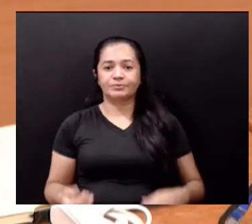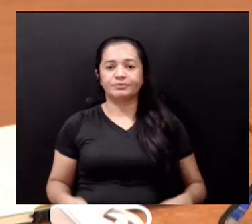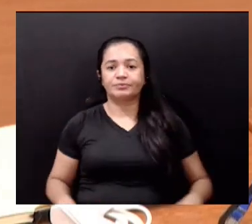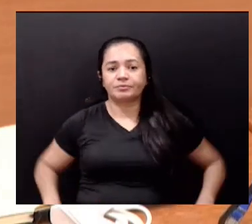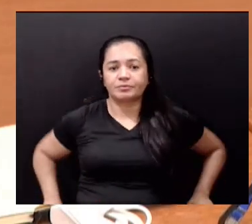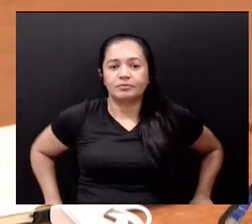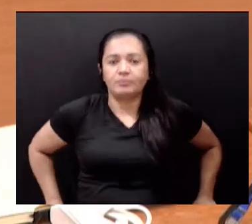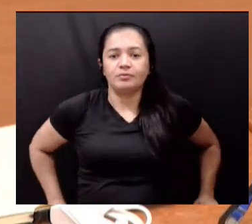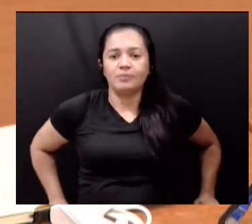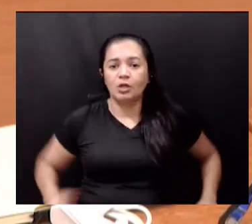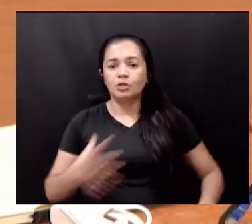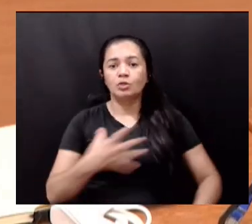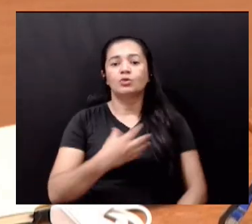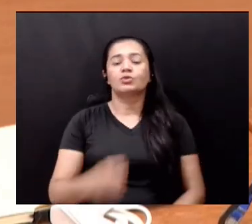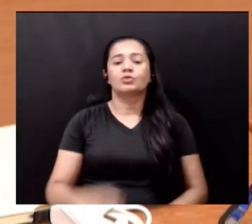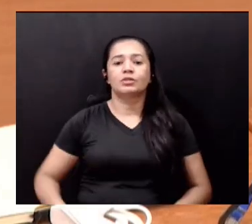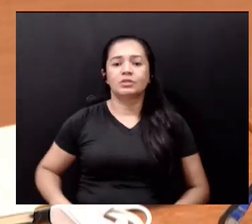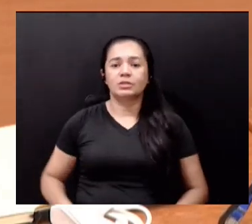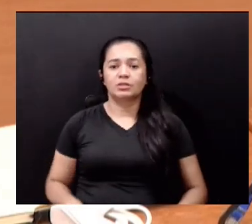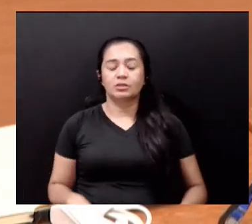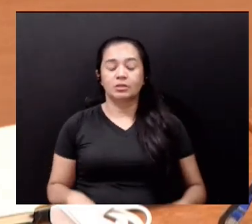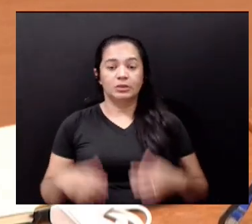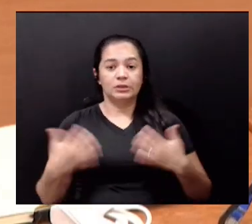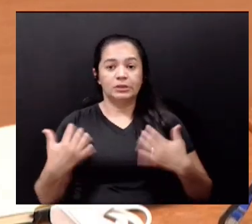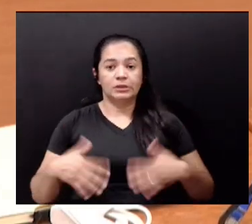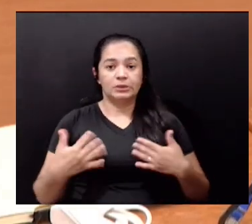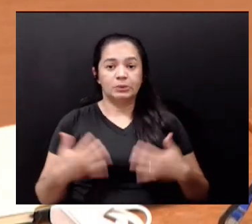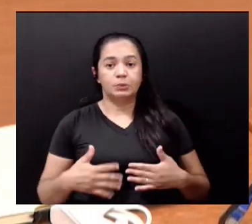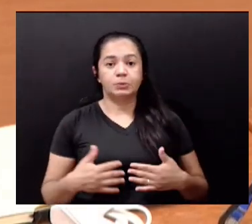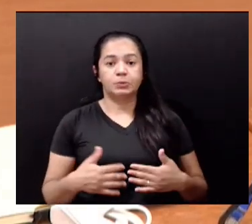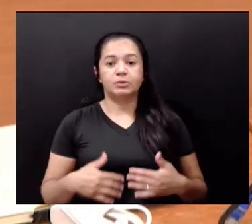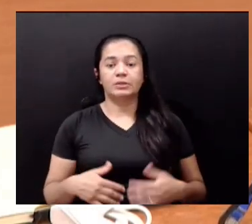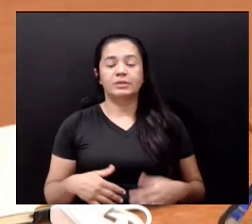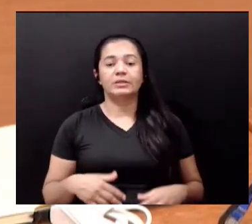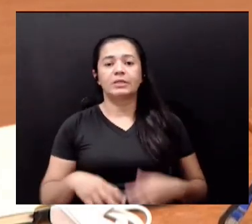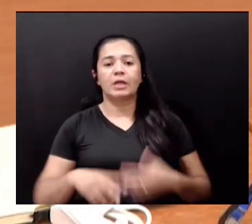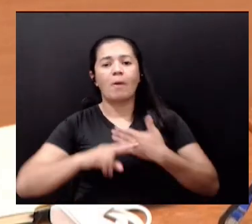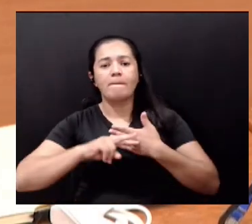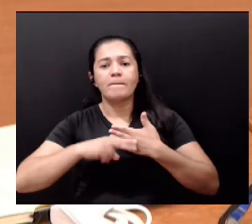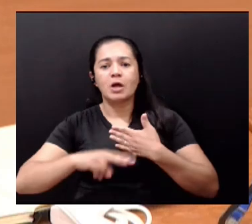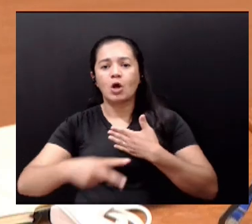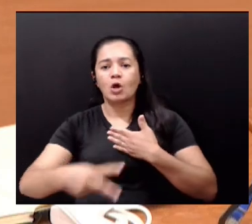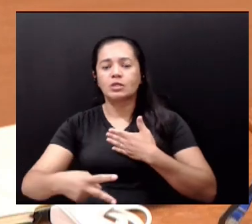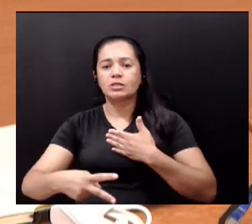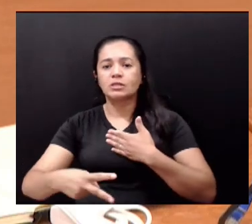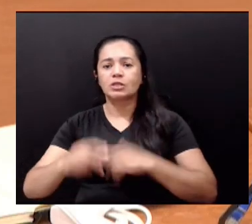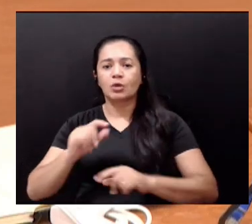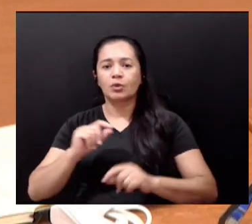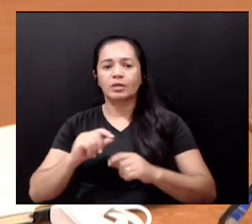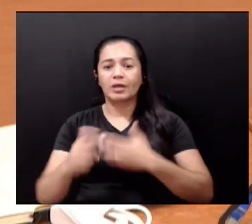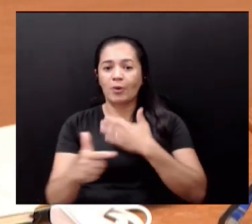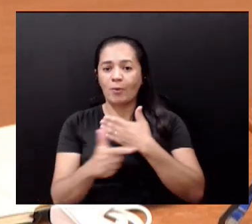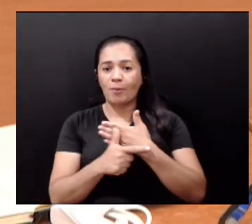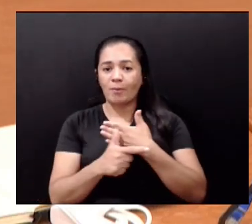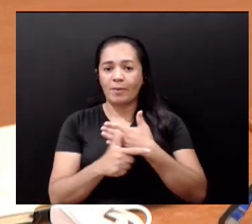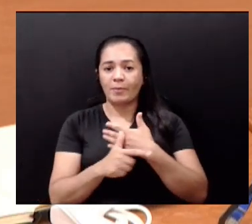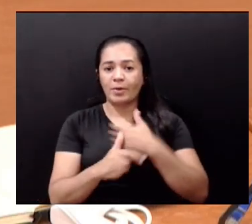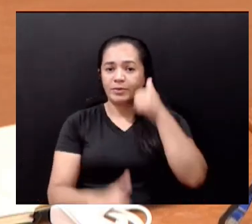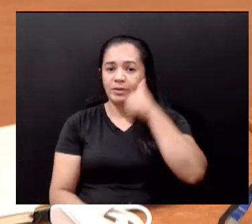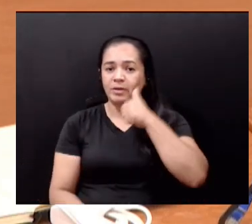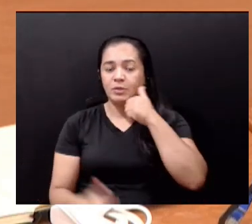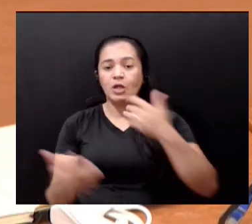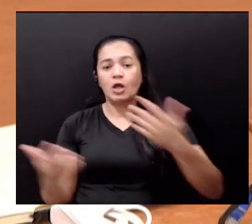são assustadores e eles refletem a realidade do papel da mulher hoje na nossa sociedade, uma sociedade